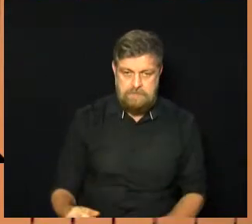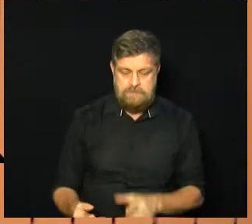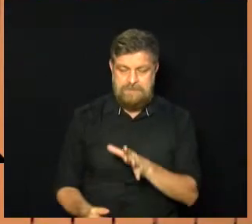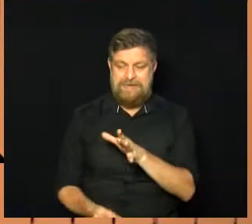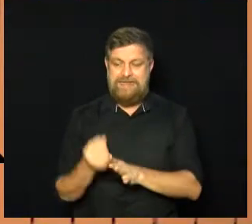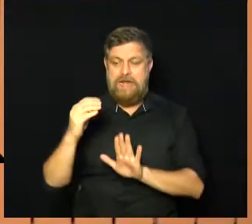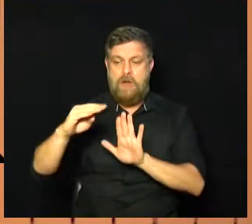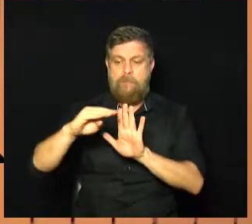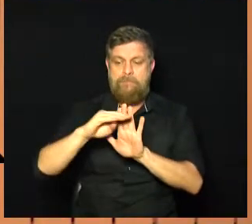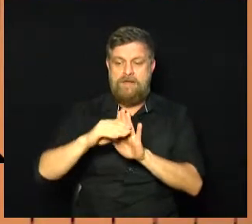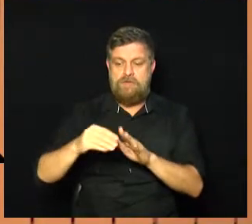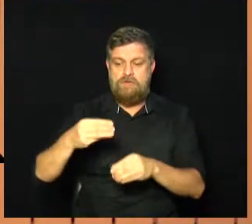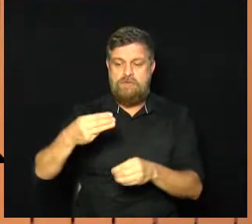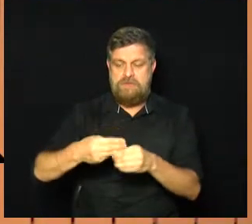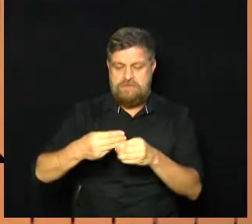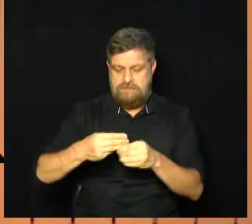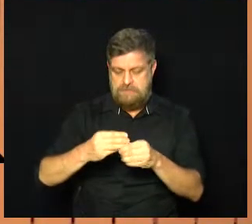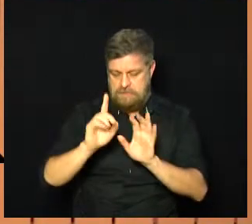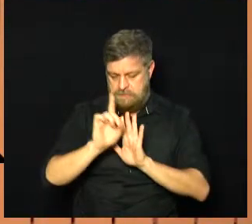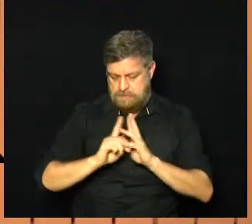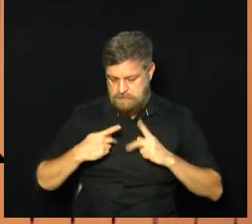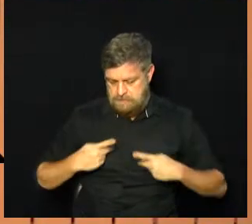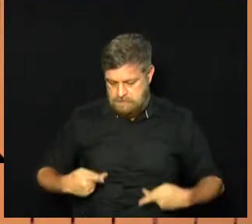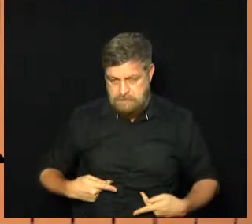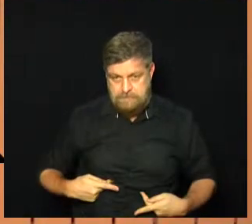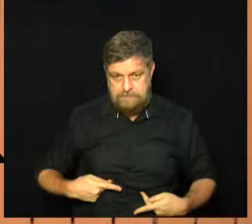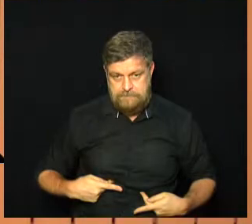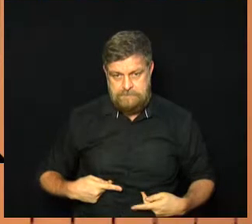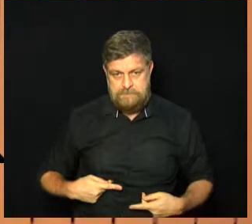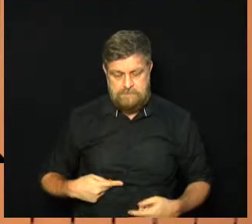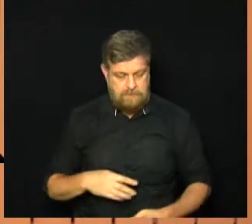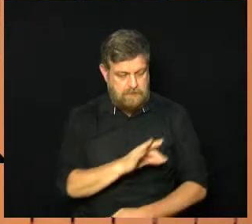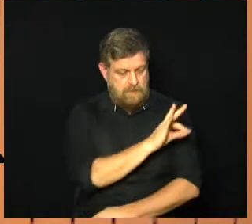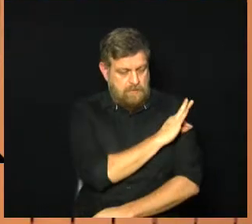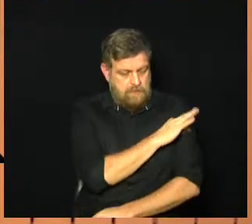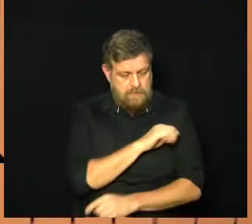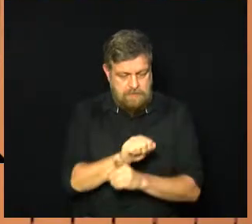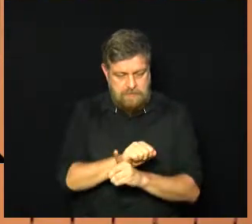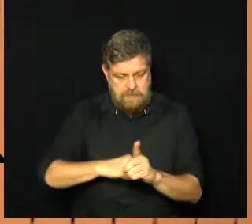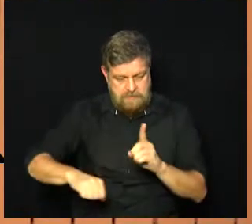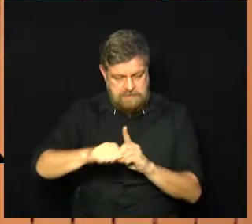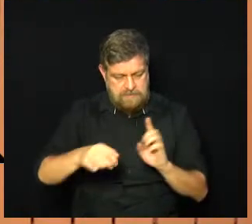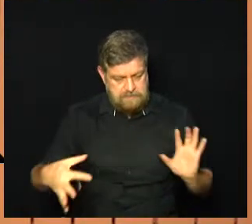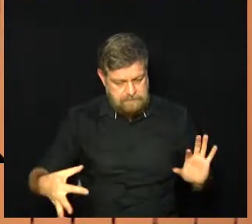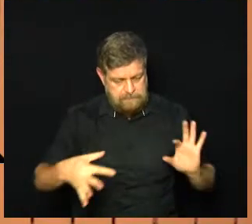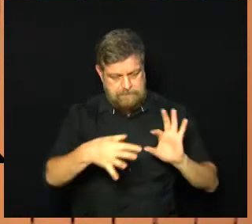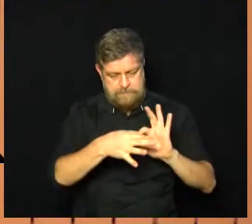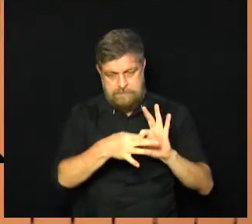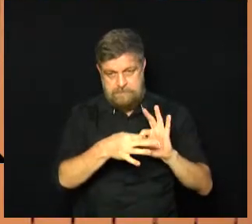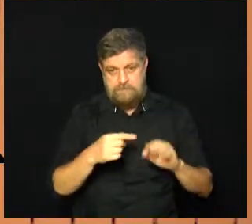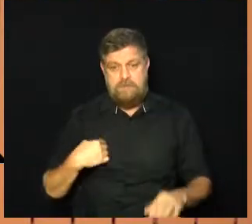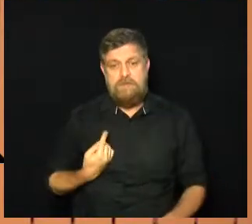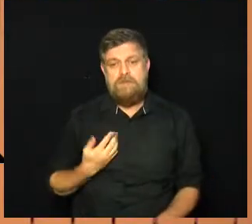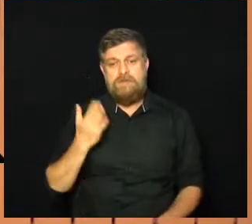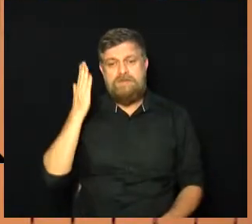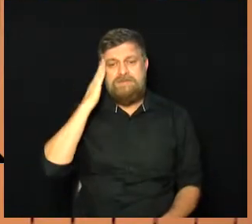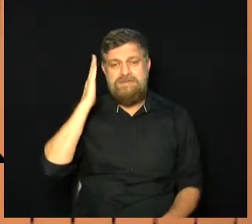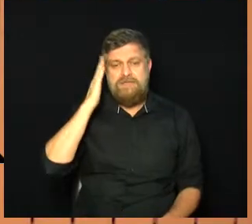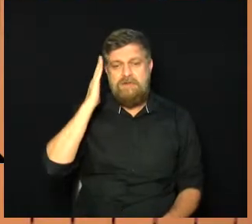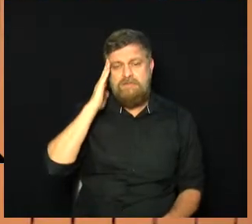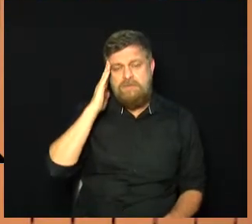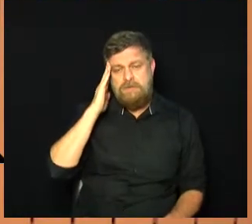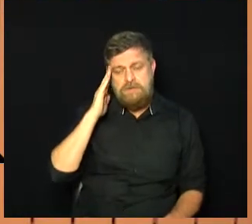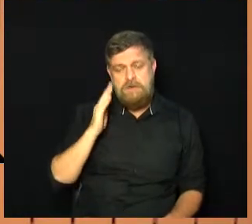plano. Interação entre o poder público e a sociedade civil, justamente para que a gente consiga saber, né,